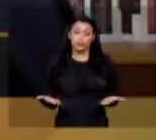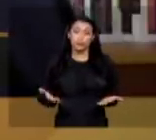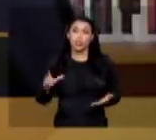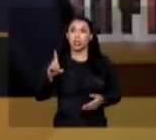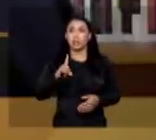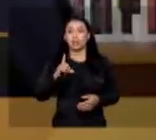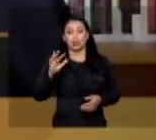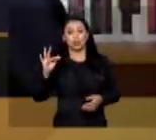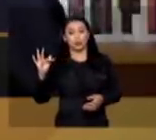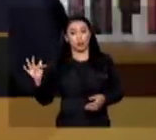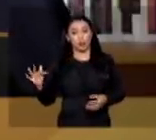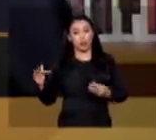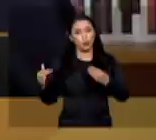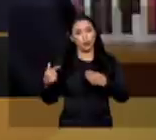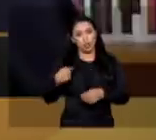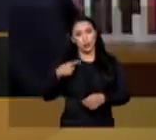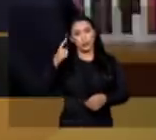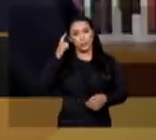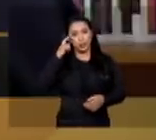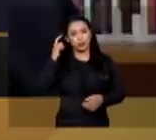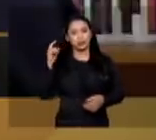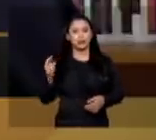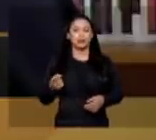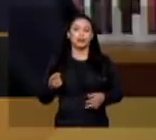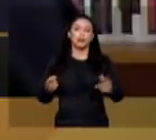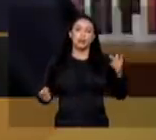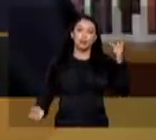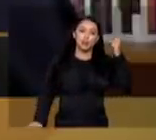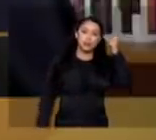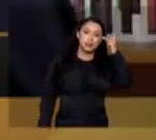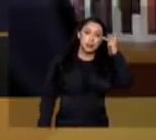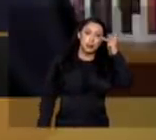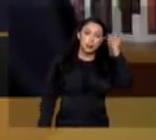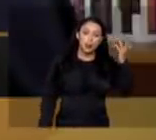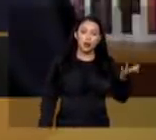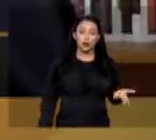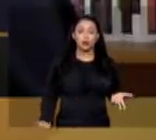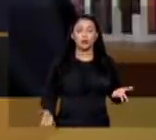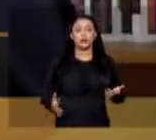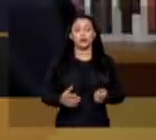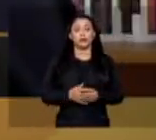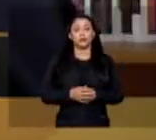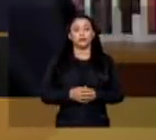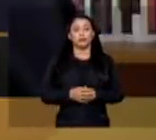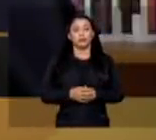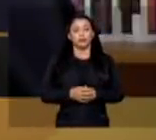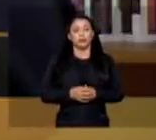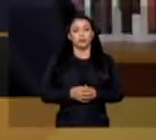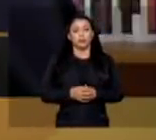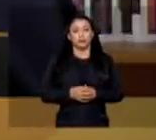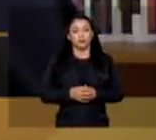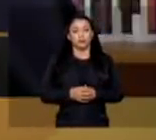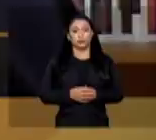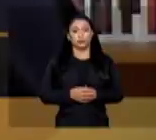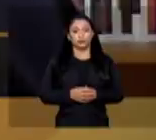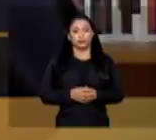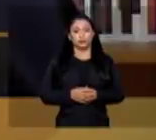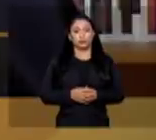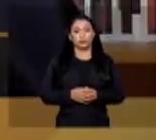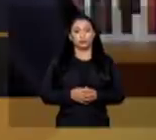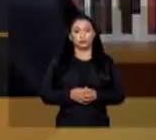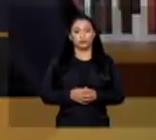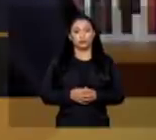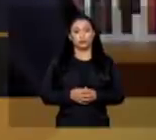Distrito Federal, como a mim me parece ser o caso, seja São Paulo, e lá seja o destino